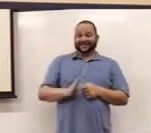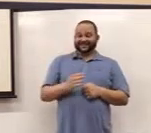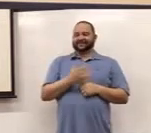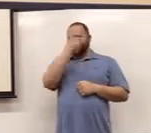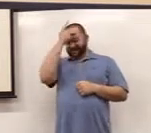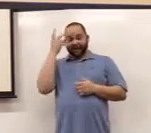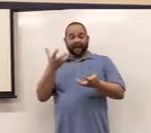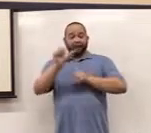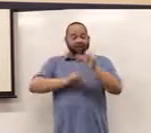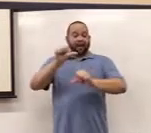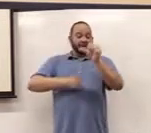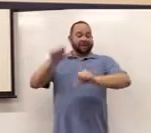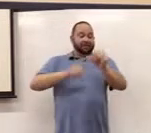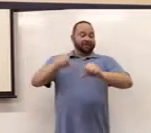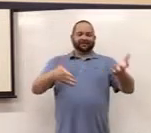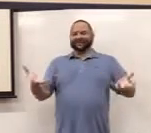Não? Ou?